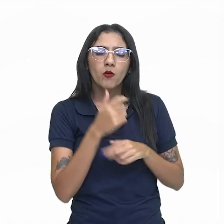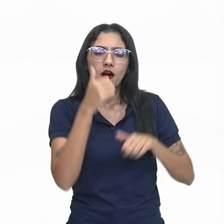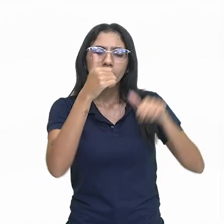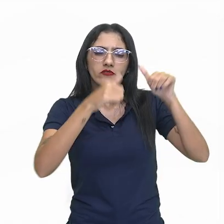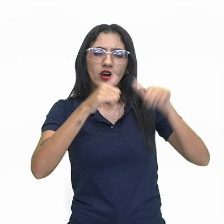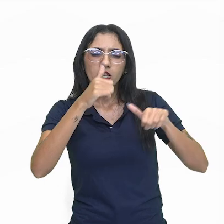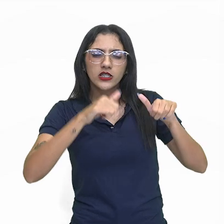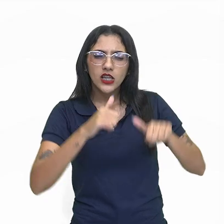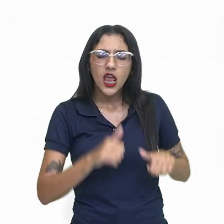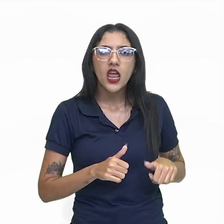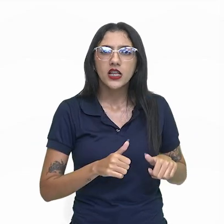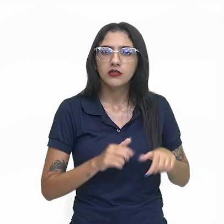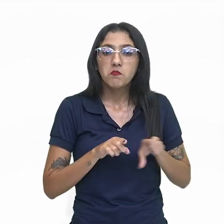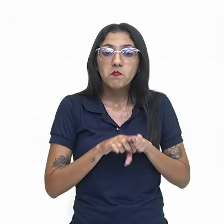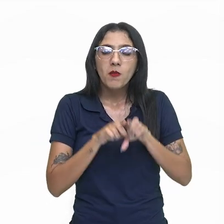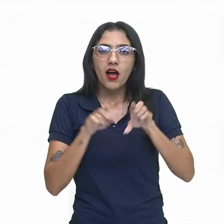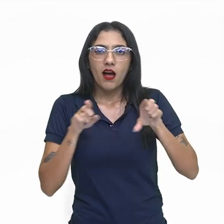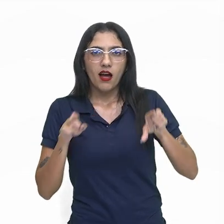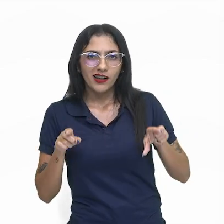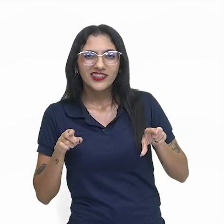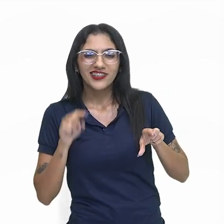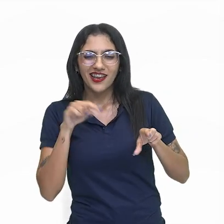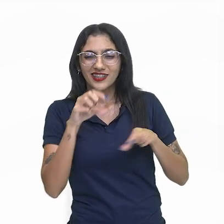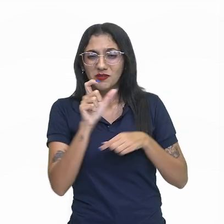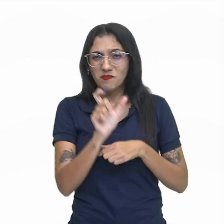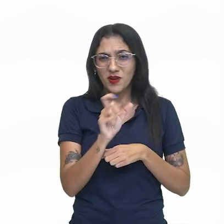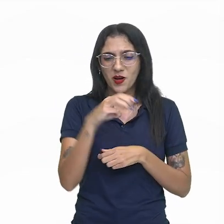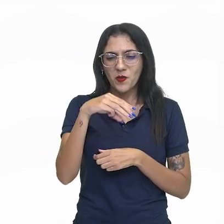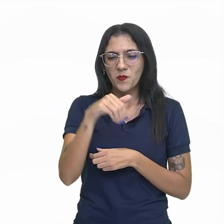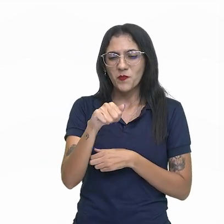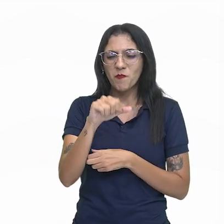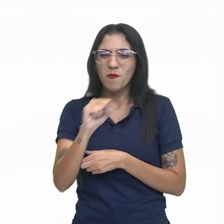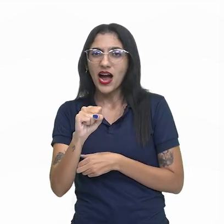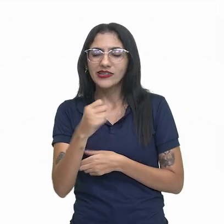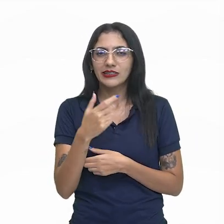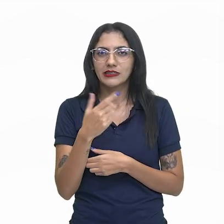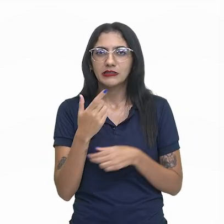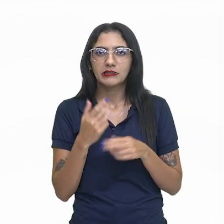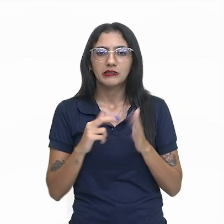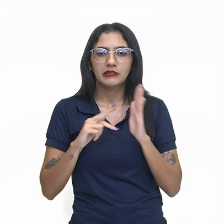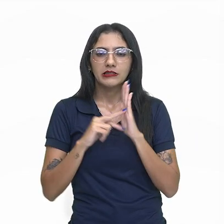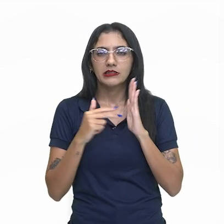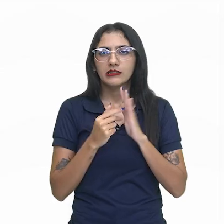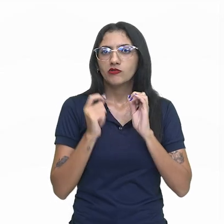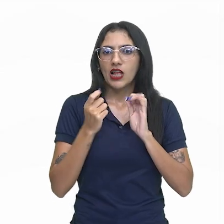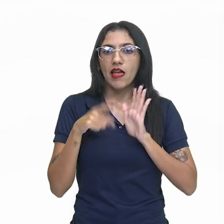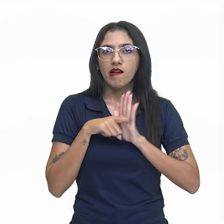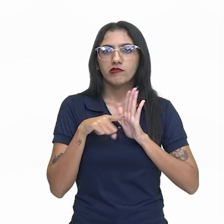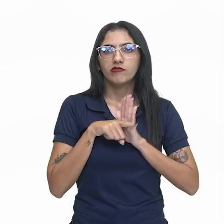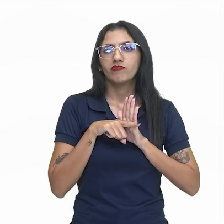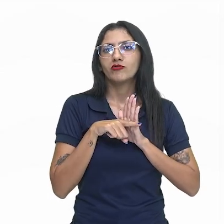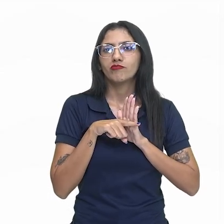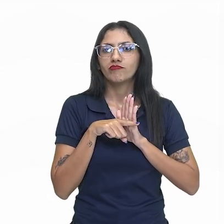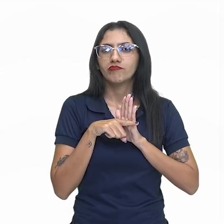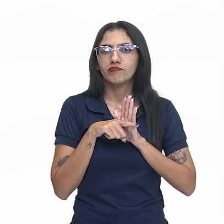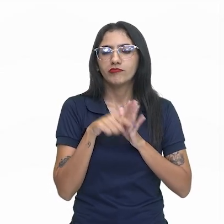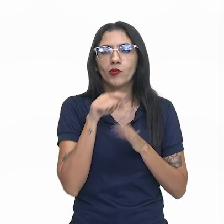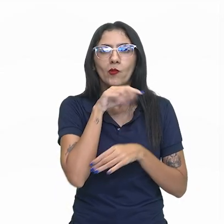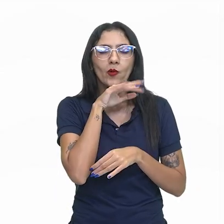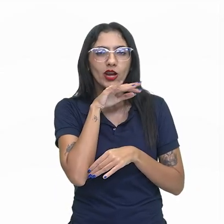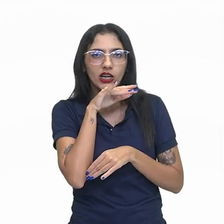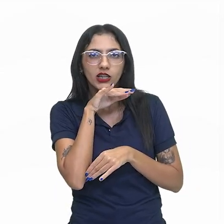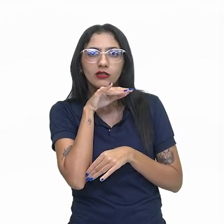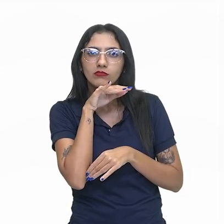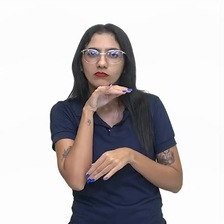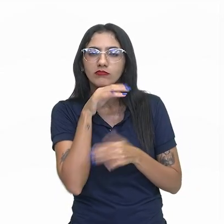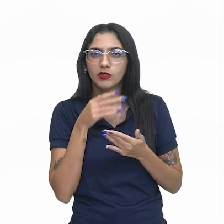quando alguém diz assim, mas, já espere a resposta negativa. Mas não deu, porque aí